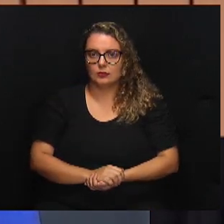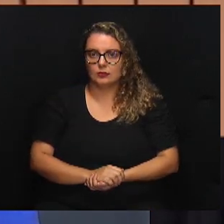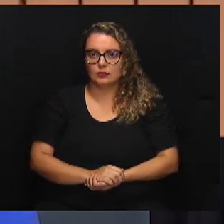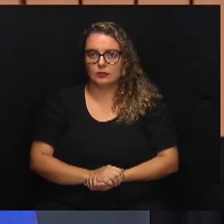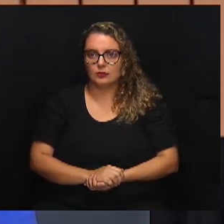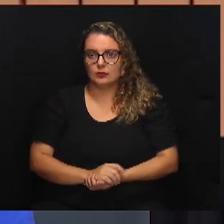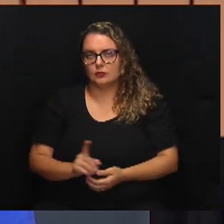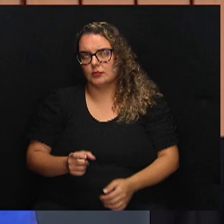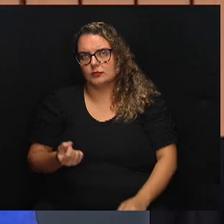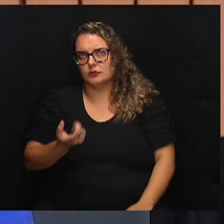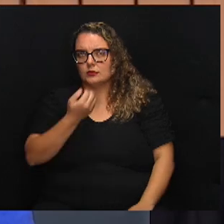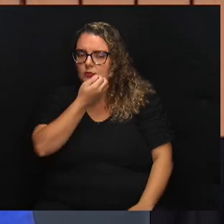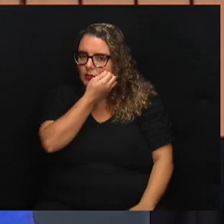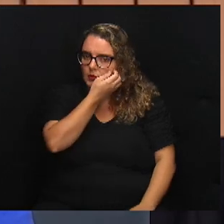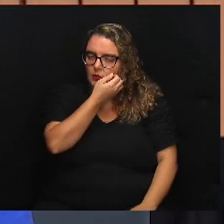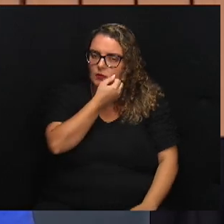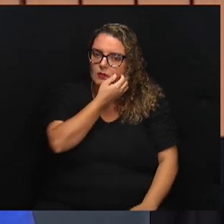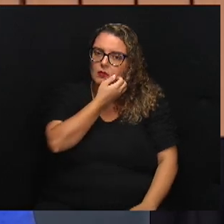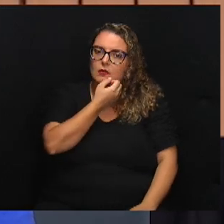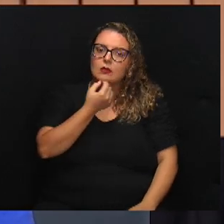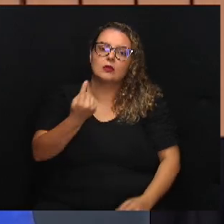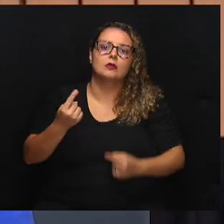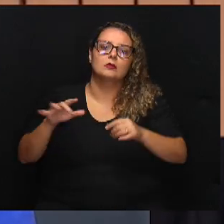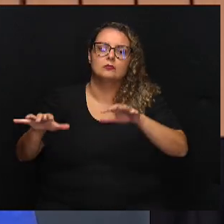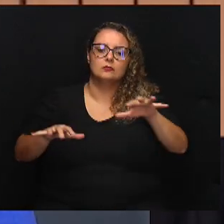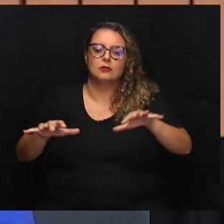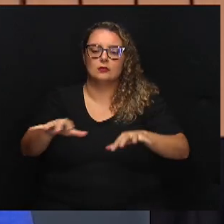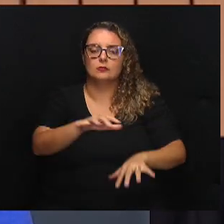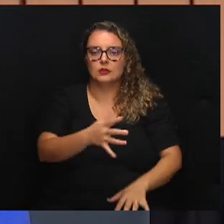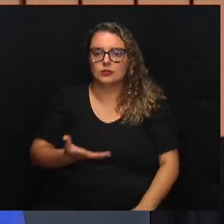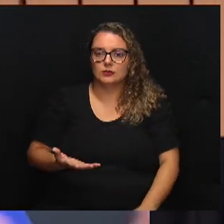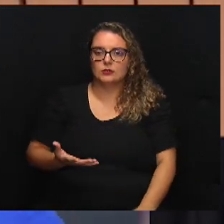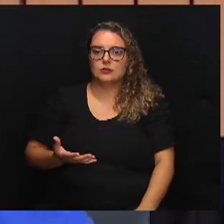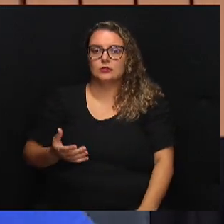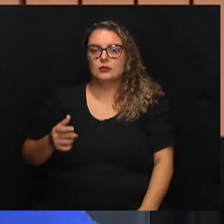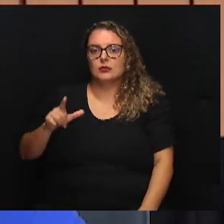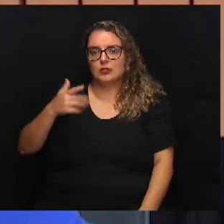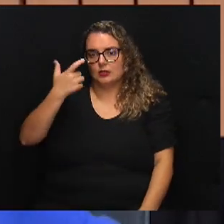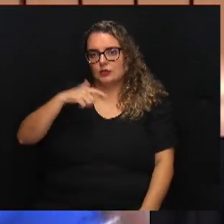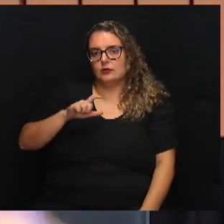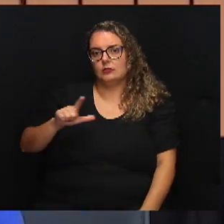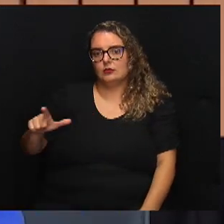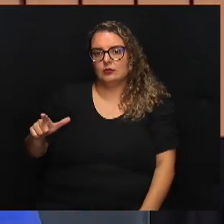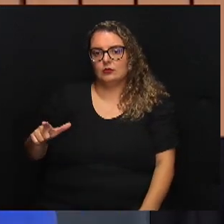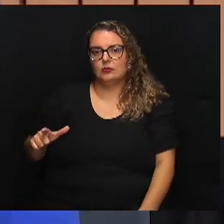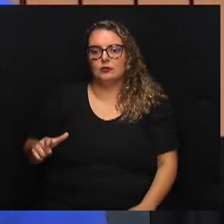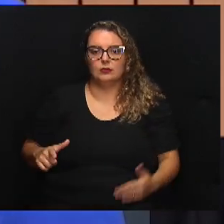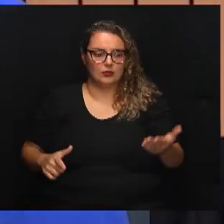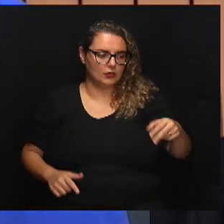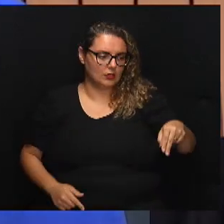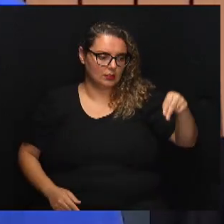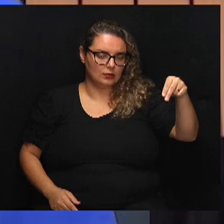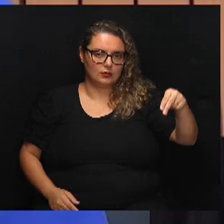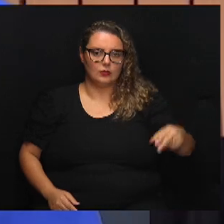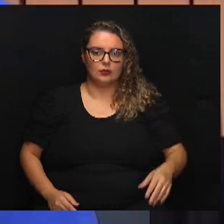estranhamente, cada um de uma região de Campinas. Eu mais da região leste, ele da região